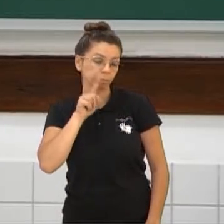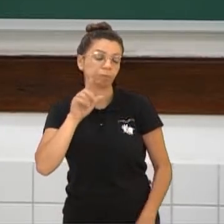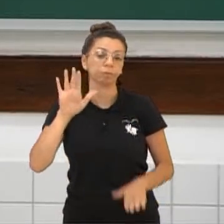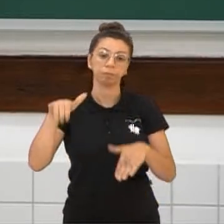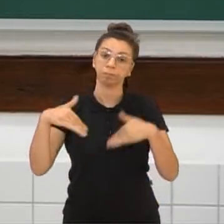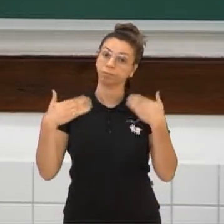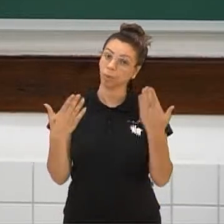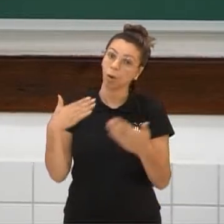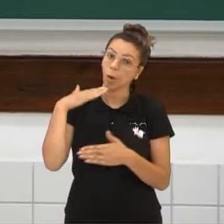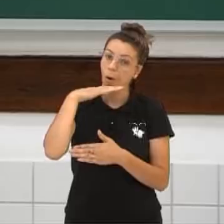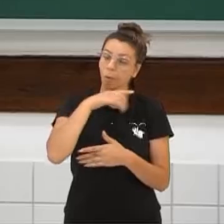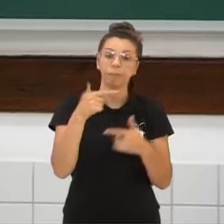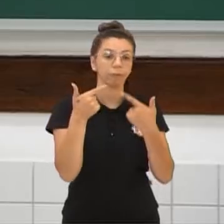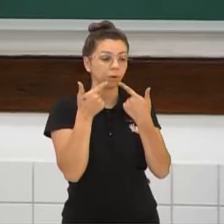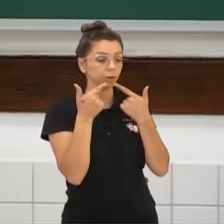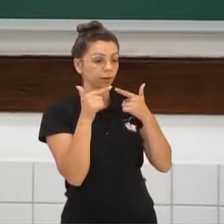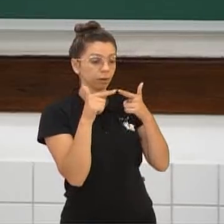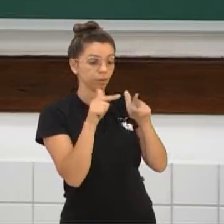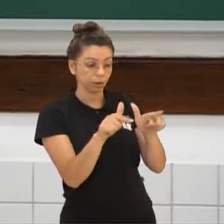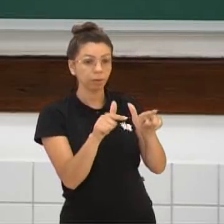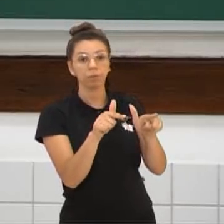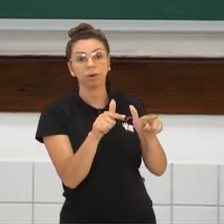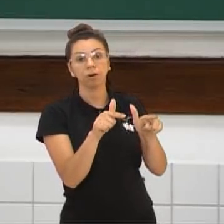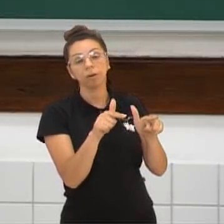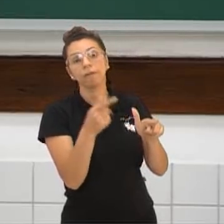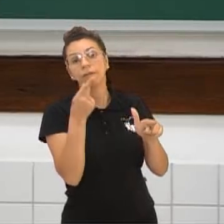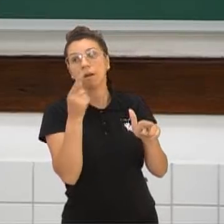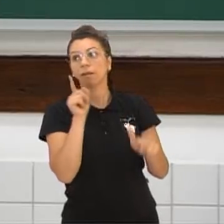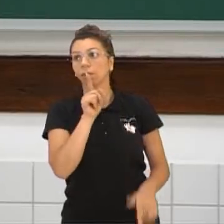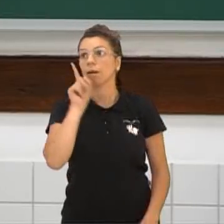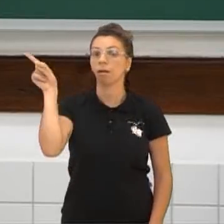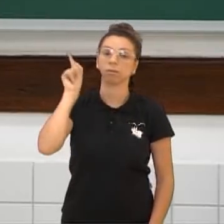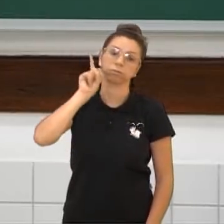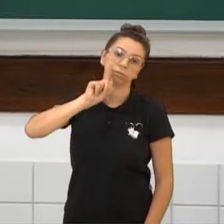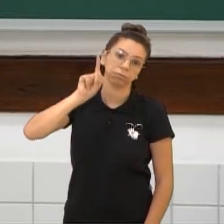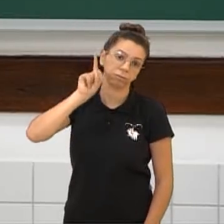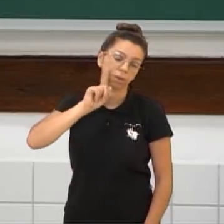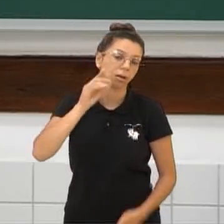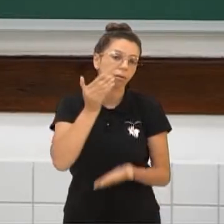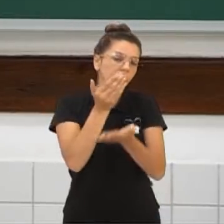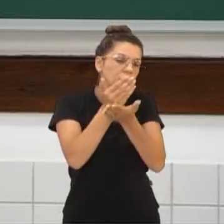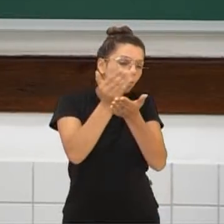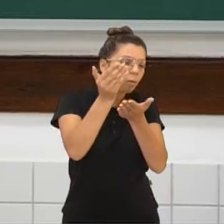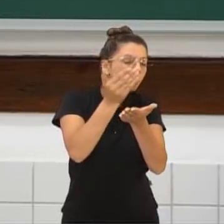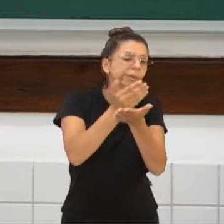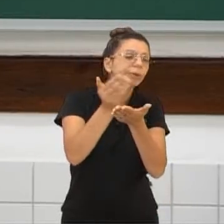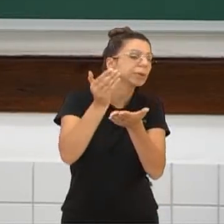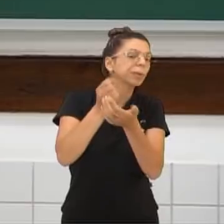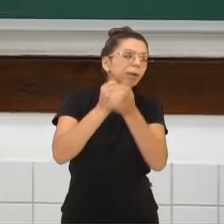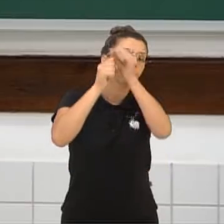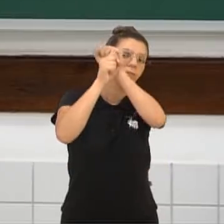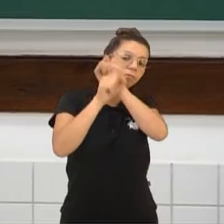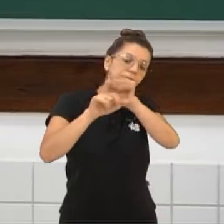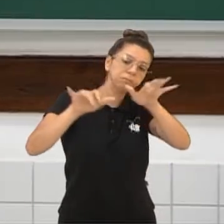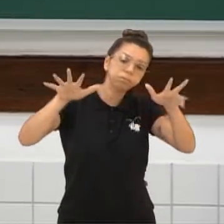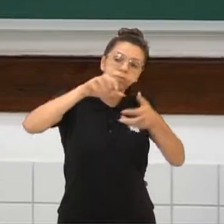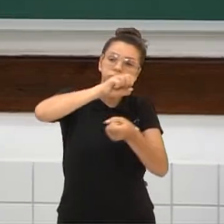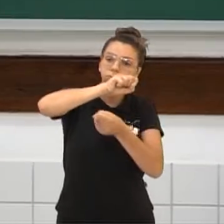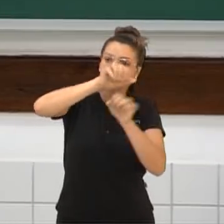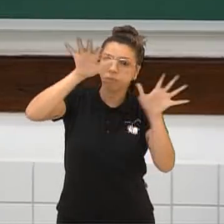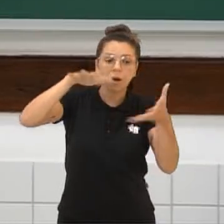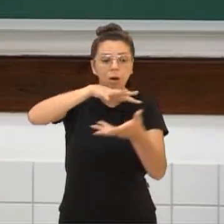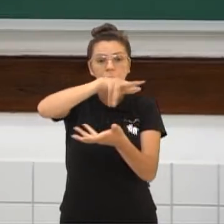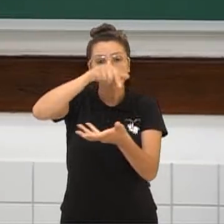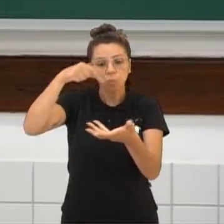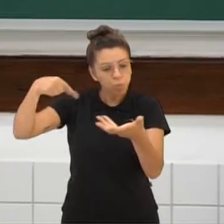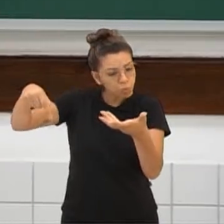língua inglesa, que é a língua falada nos Estados Unidos, ela começou a ser divulgada pelo mundo, porque ela